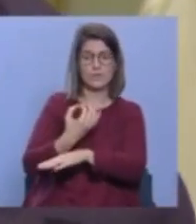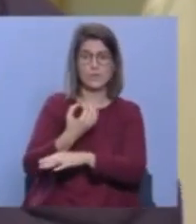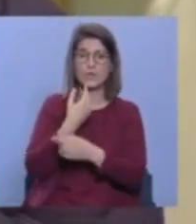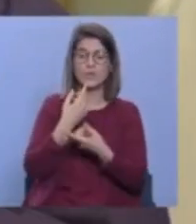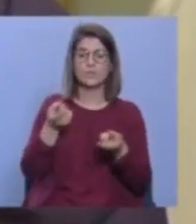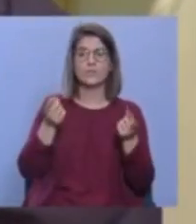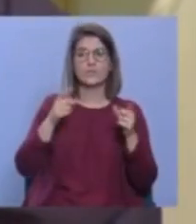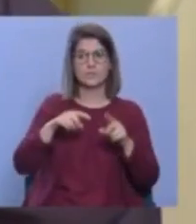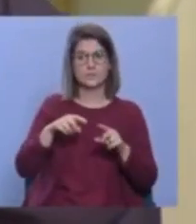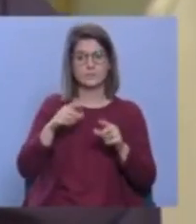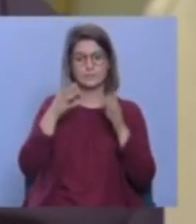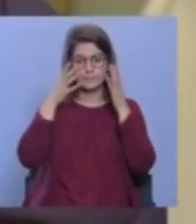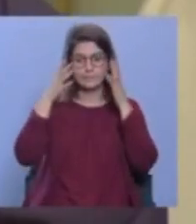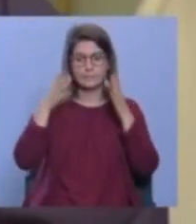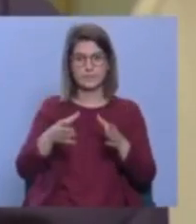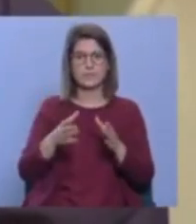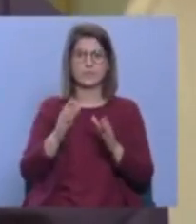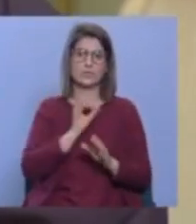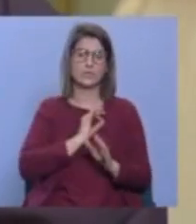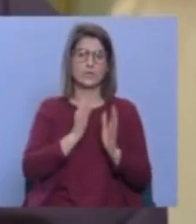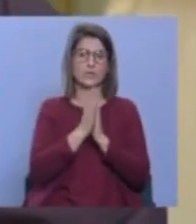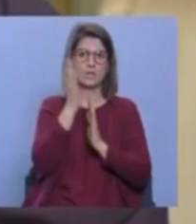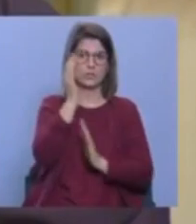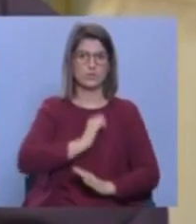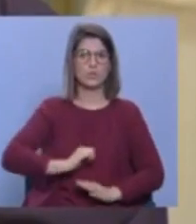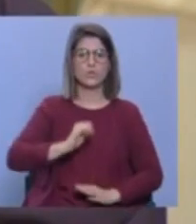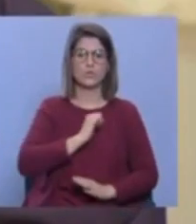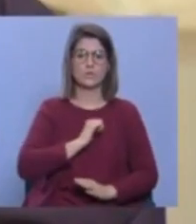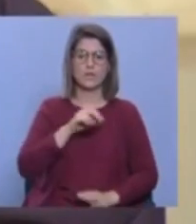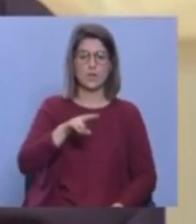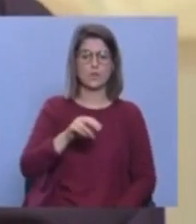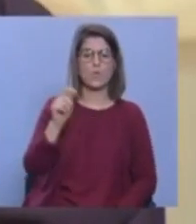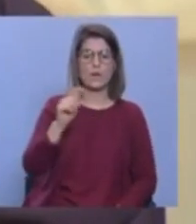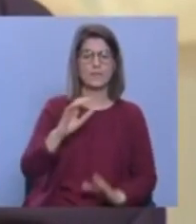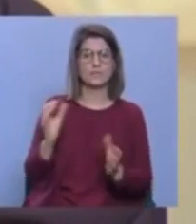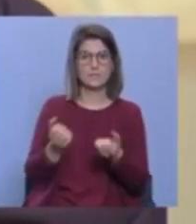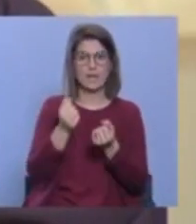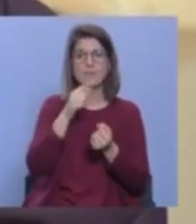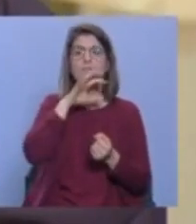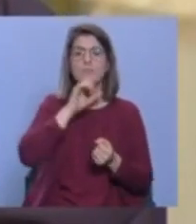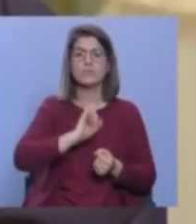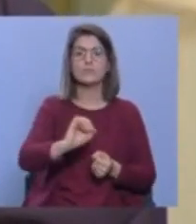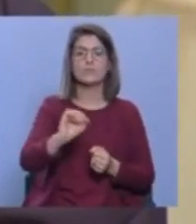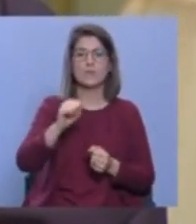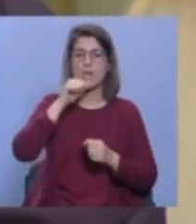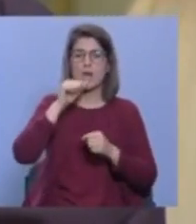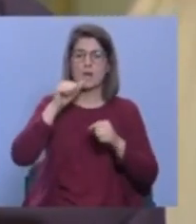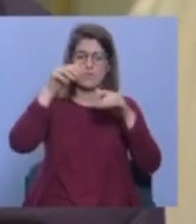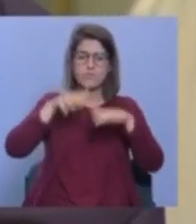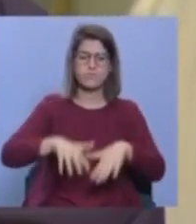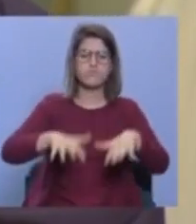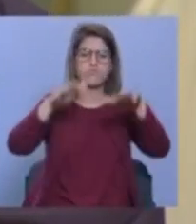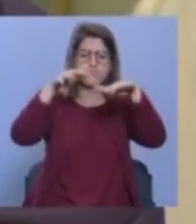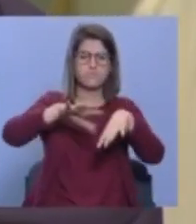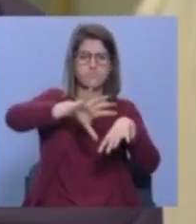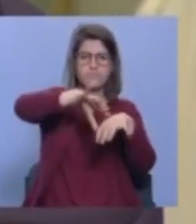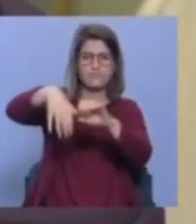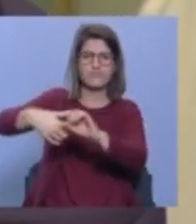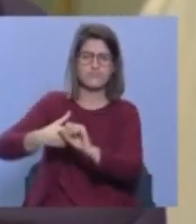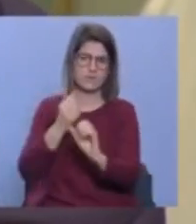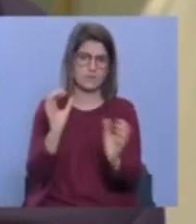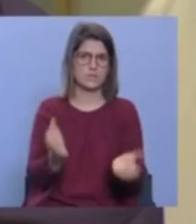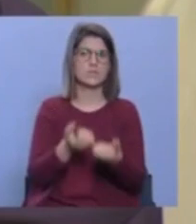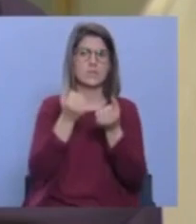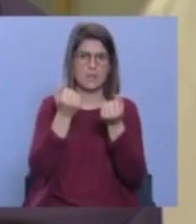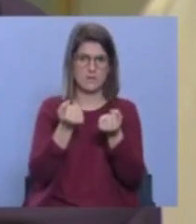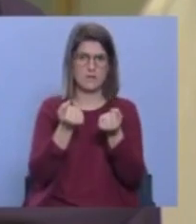voltemo-nos para o Senhor nosso Deus, que salvou Noé e os seus filhos do dilúvio, com que submergiu a terra,